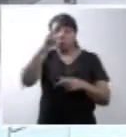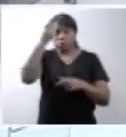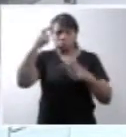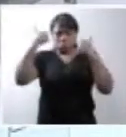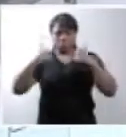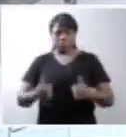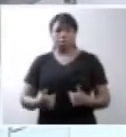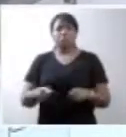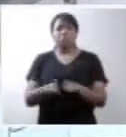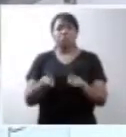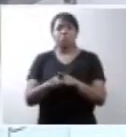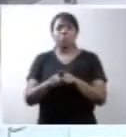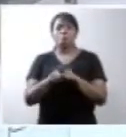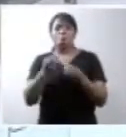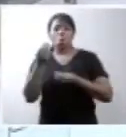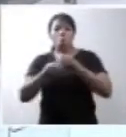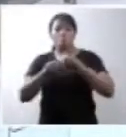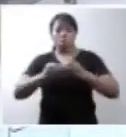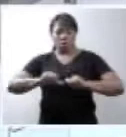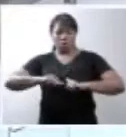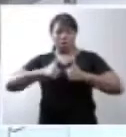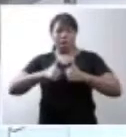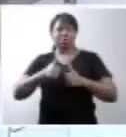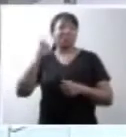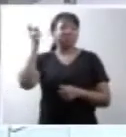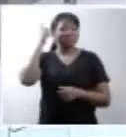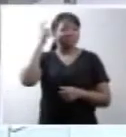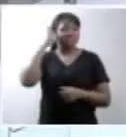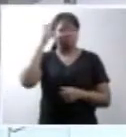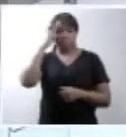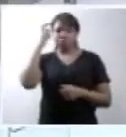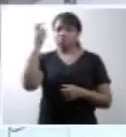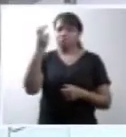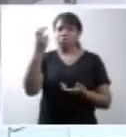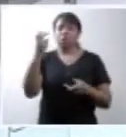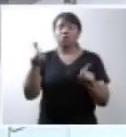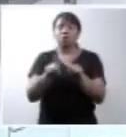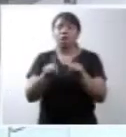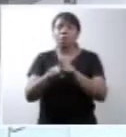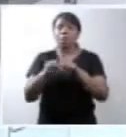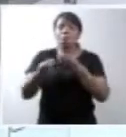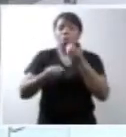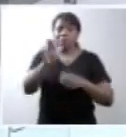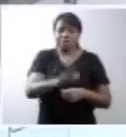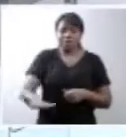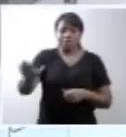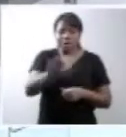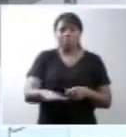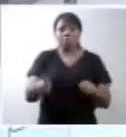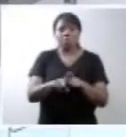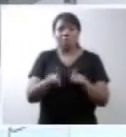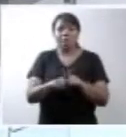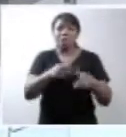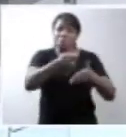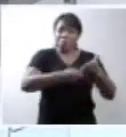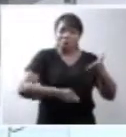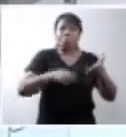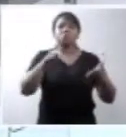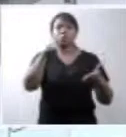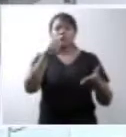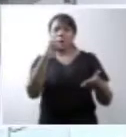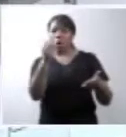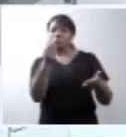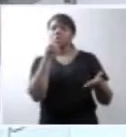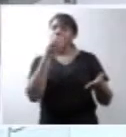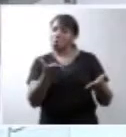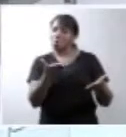humanas, em função da suposta qualidade de seu cérebro, de sua inteligência, das notas que as crianças tiram na escola. As famílias fazem